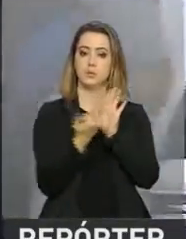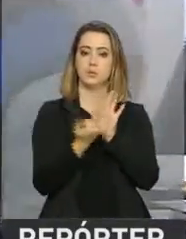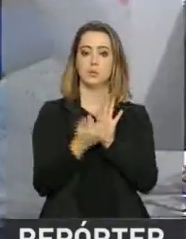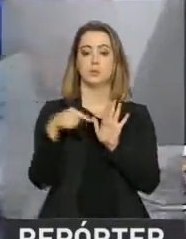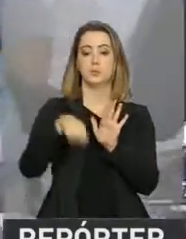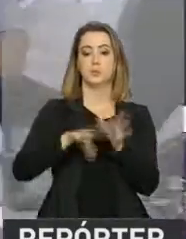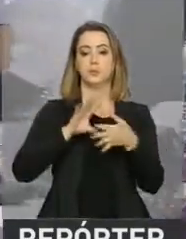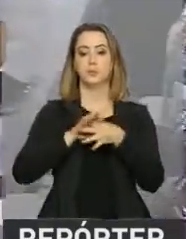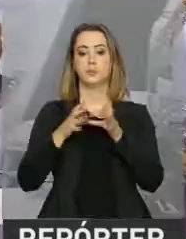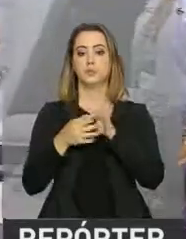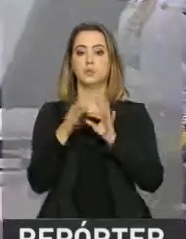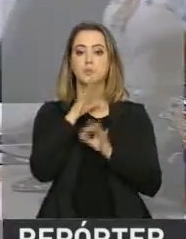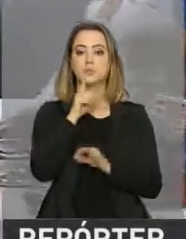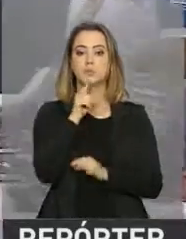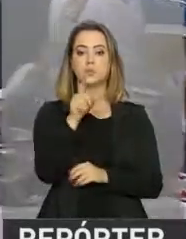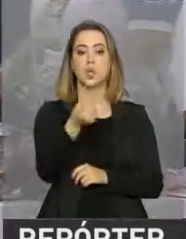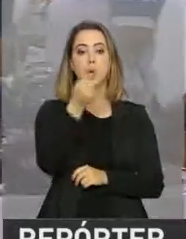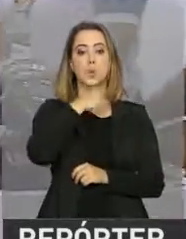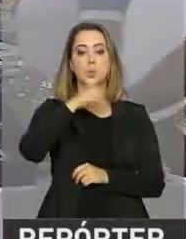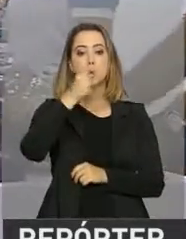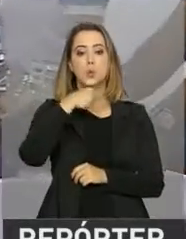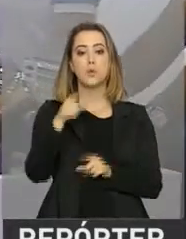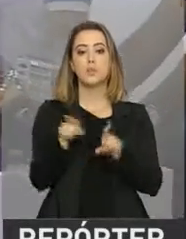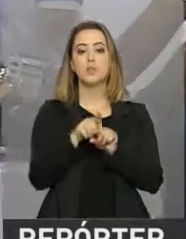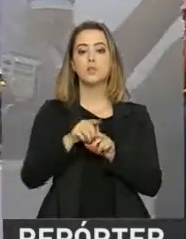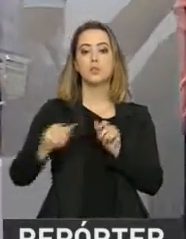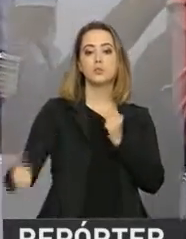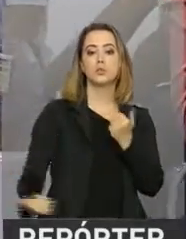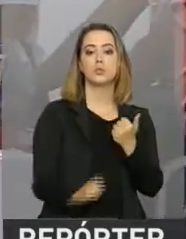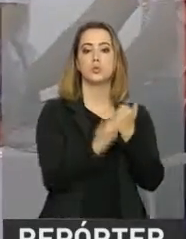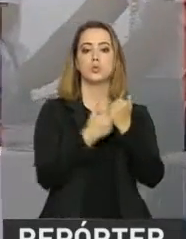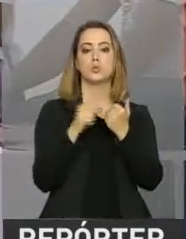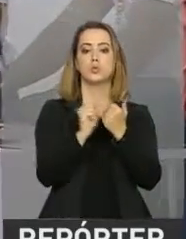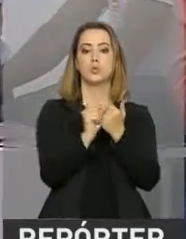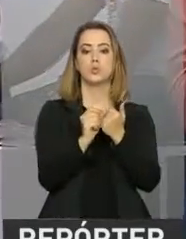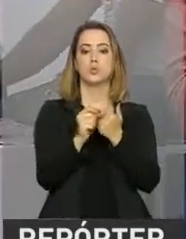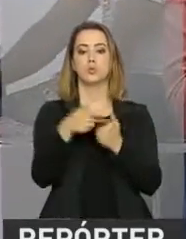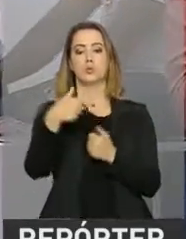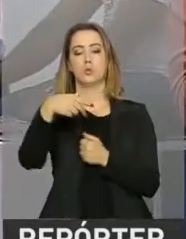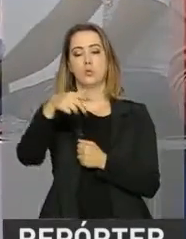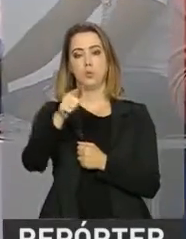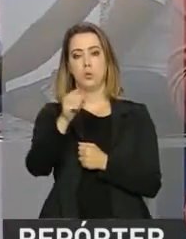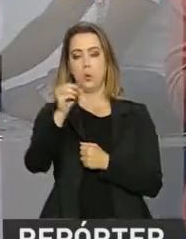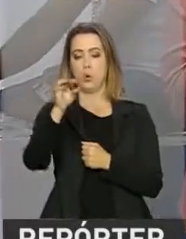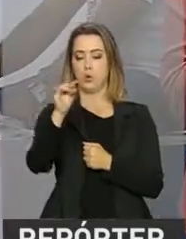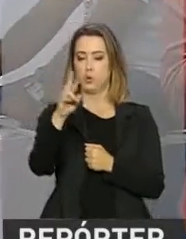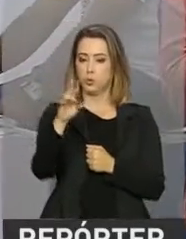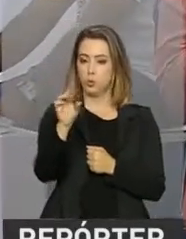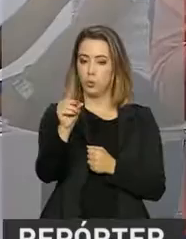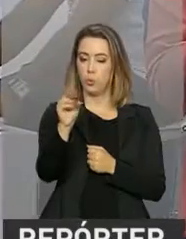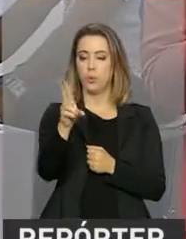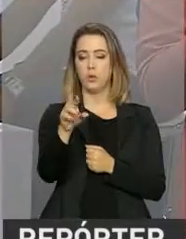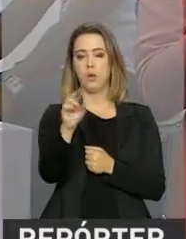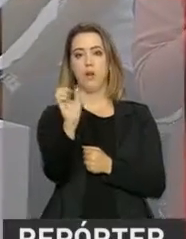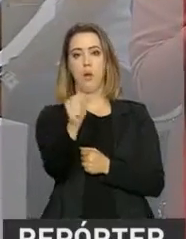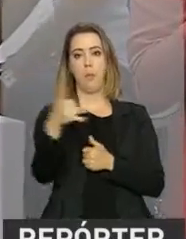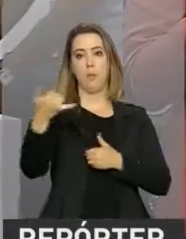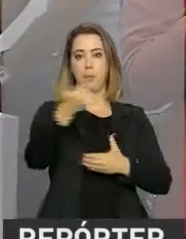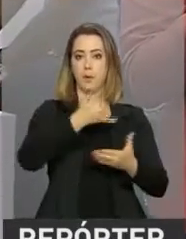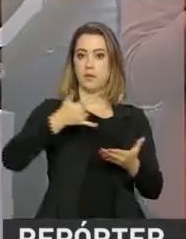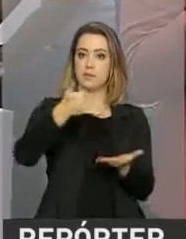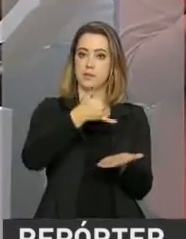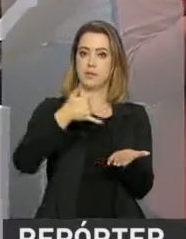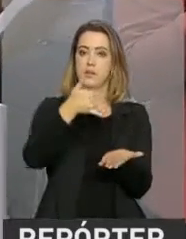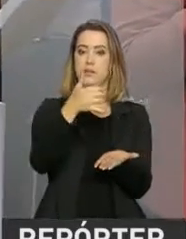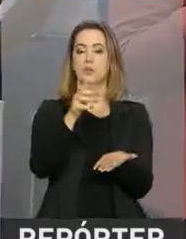Conhecimento, como esse sorvete que substitui a gordura hidrogenada por azeite de oliva e promete ser uma